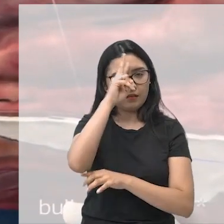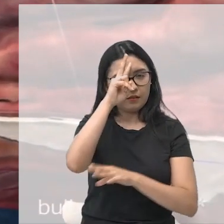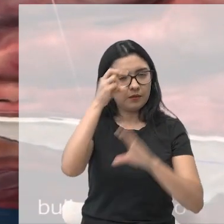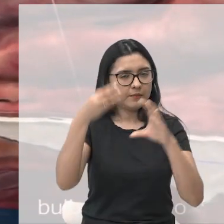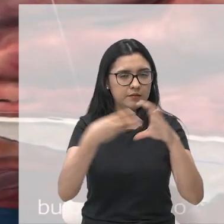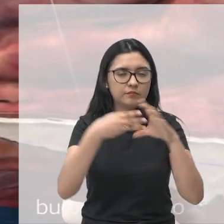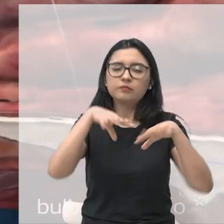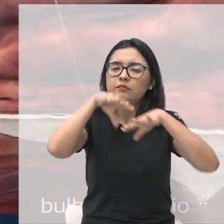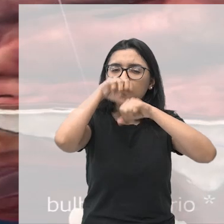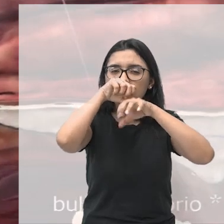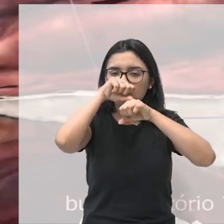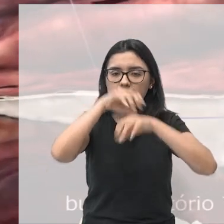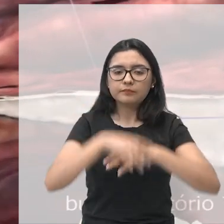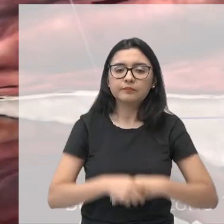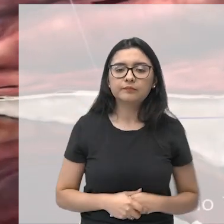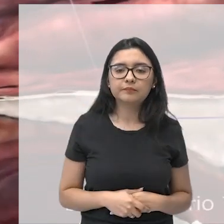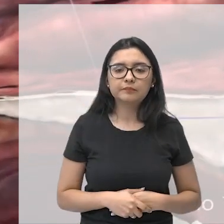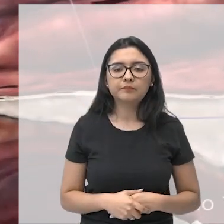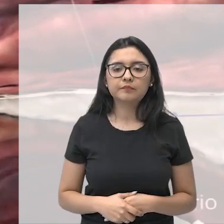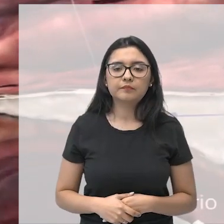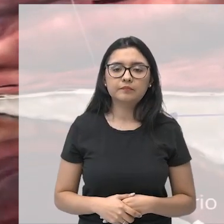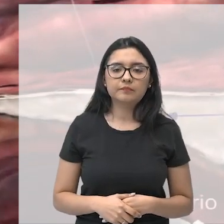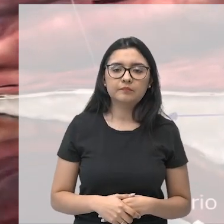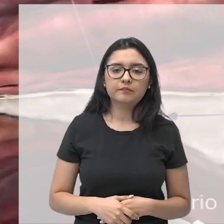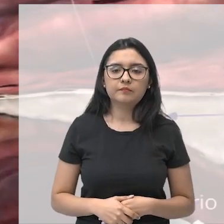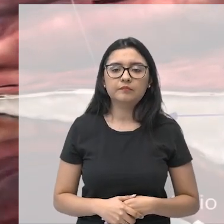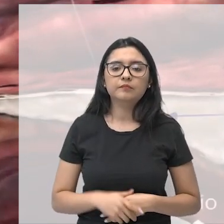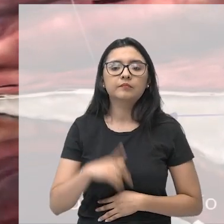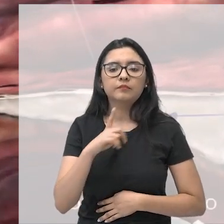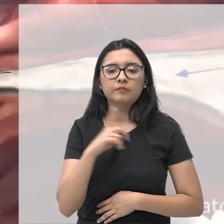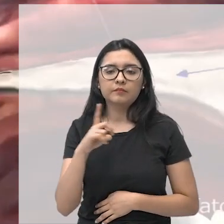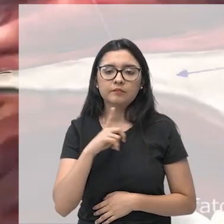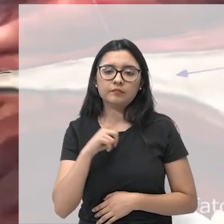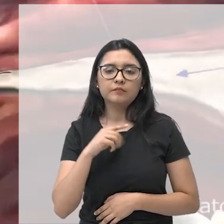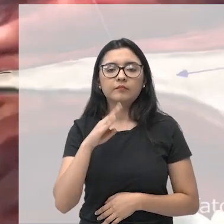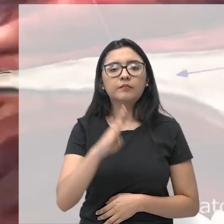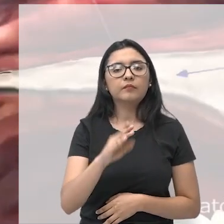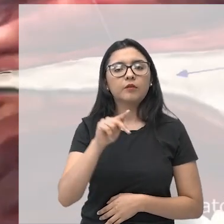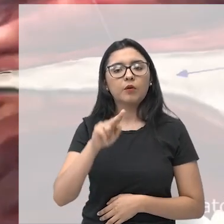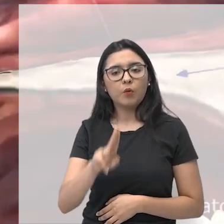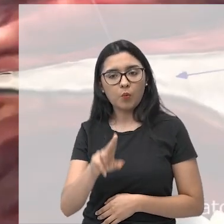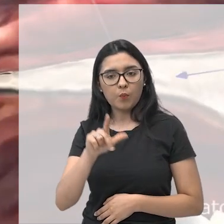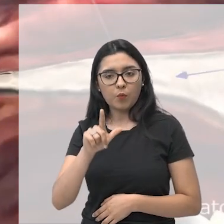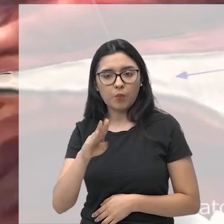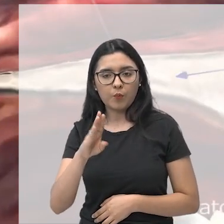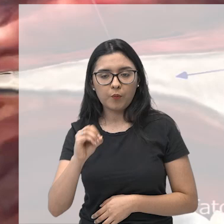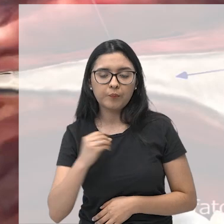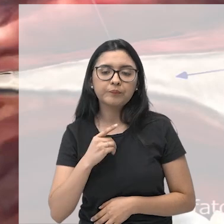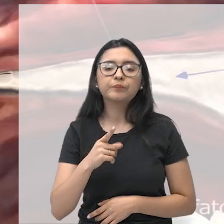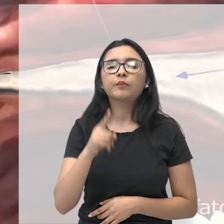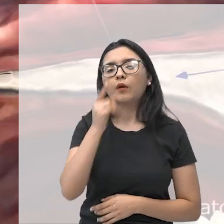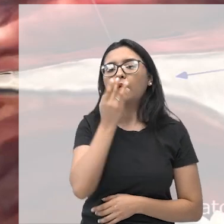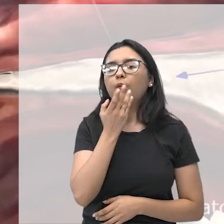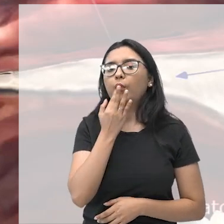células olfativas? Ó, aqui no bulbo olfatório, esse em amarelo.